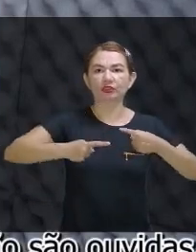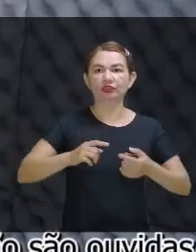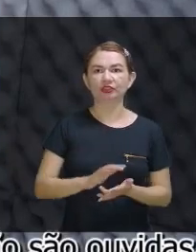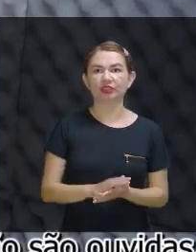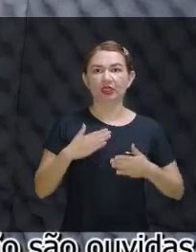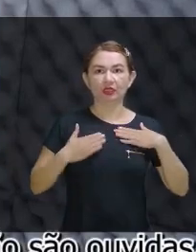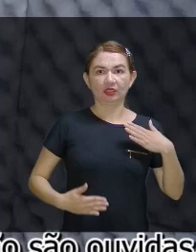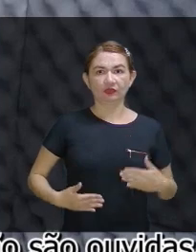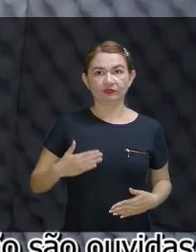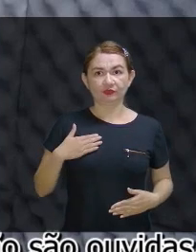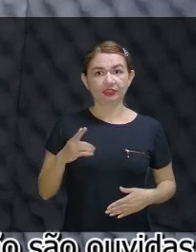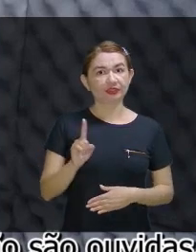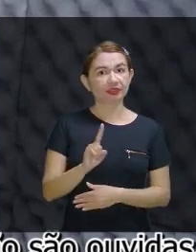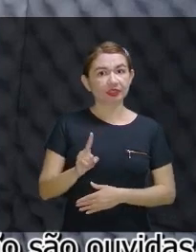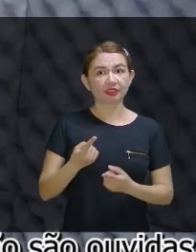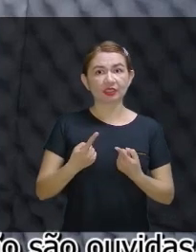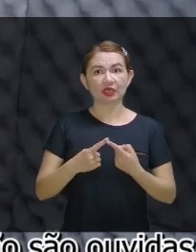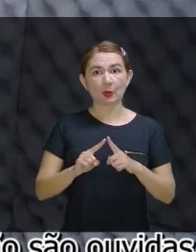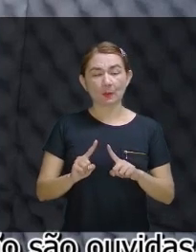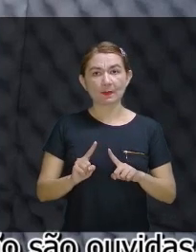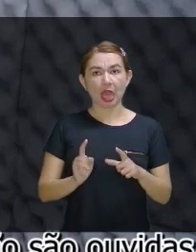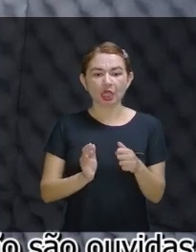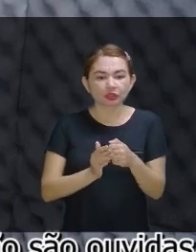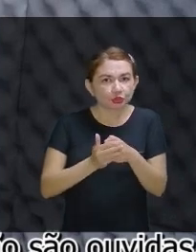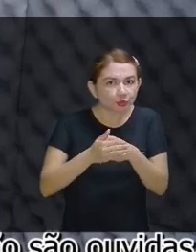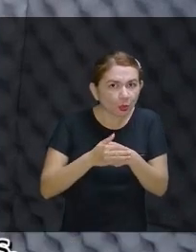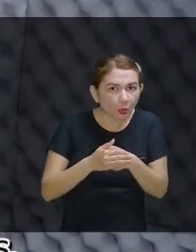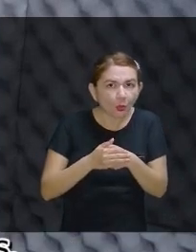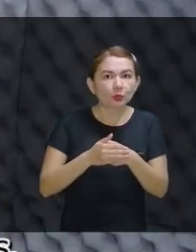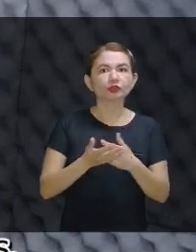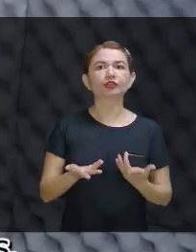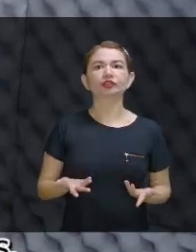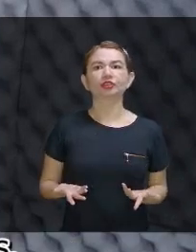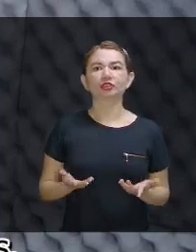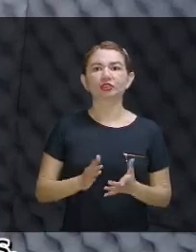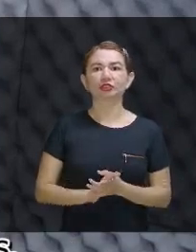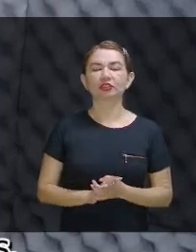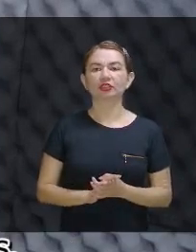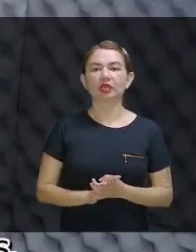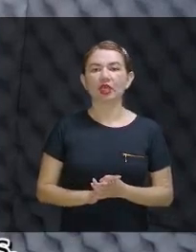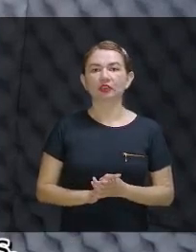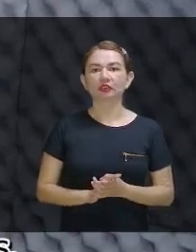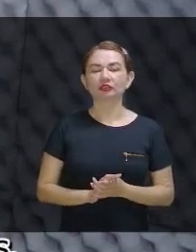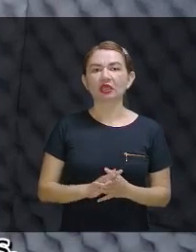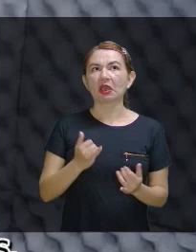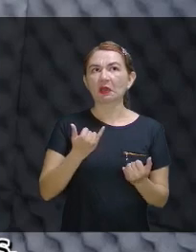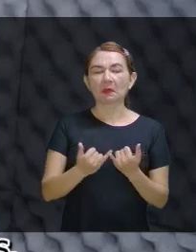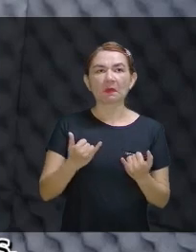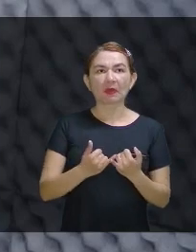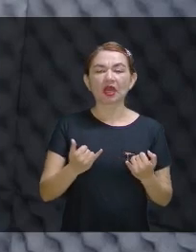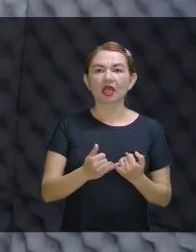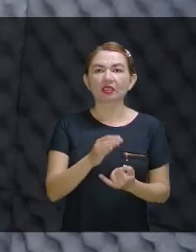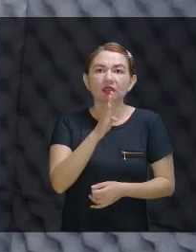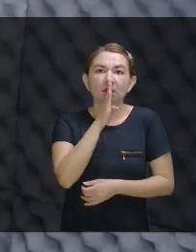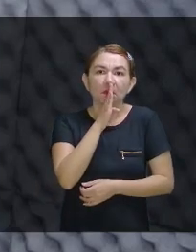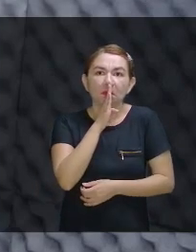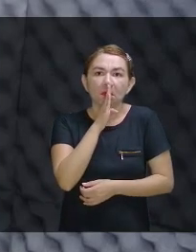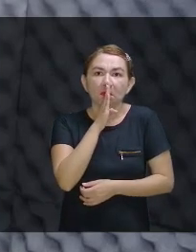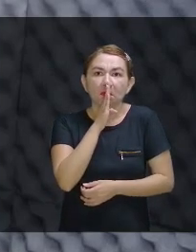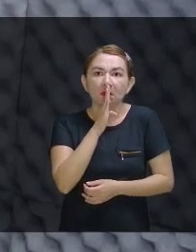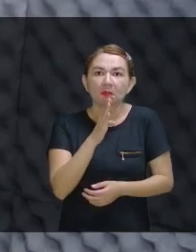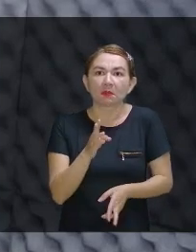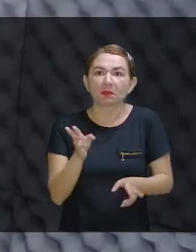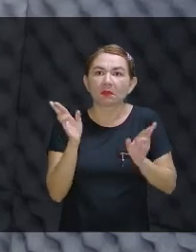violência física, mas a violência velada, né? Não são ouvidas, não são convidadas para participar de comissões, então